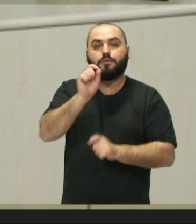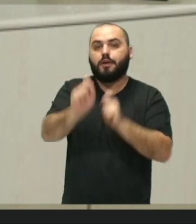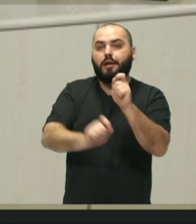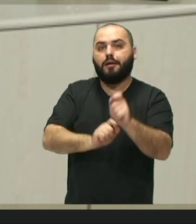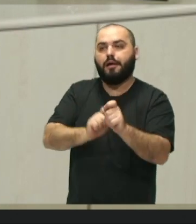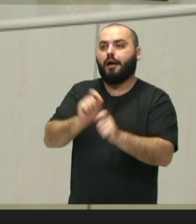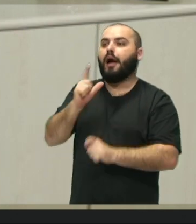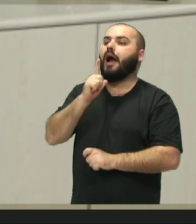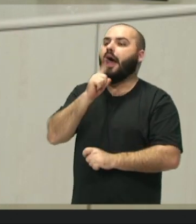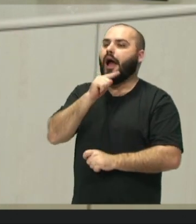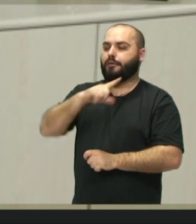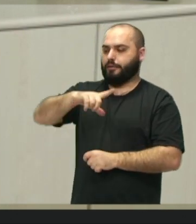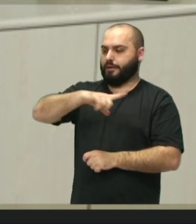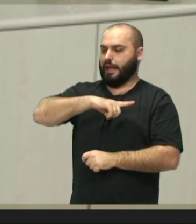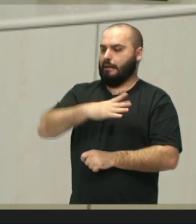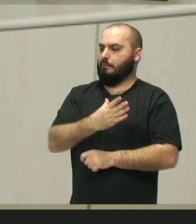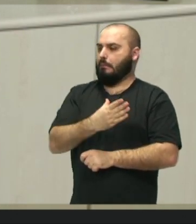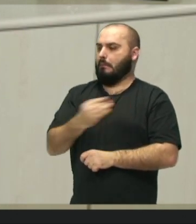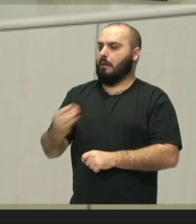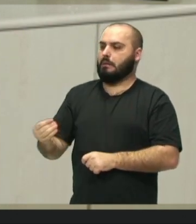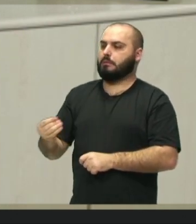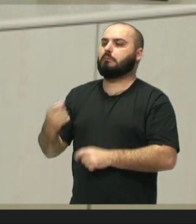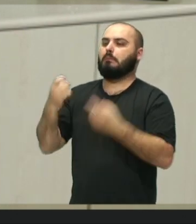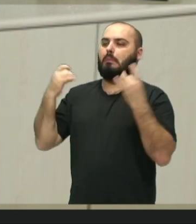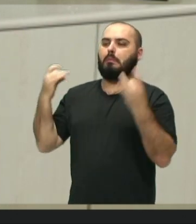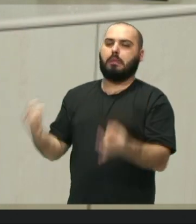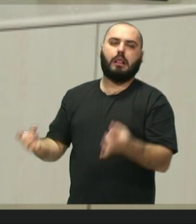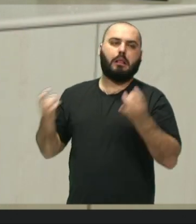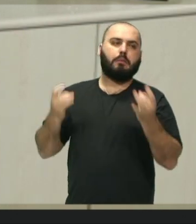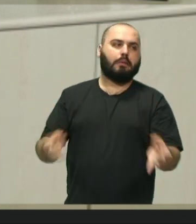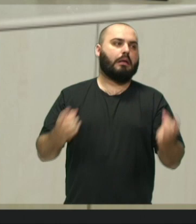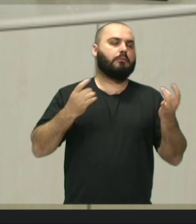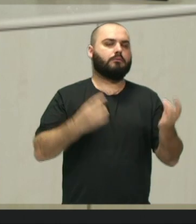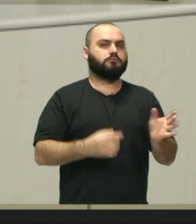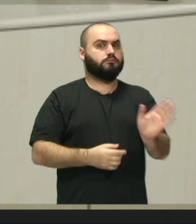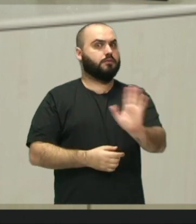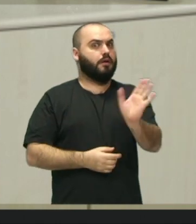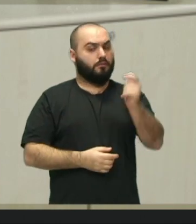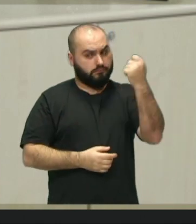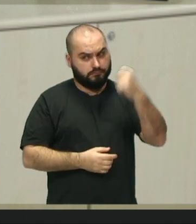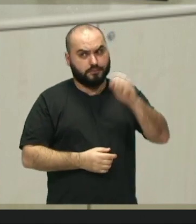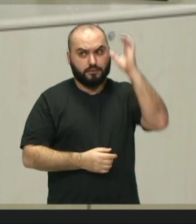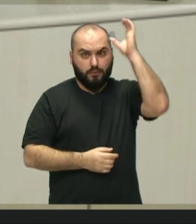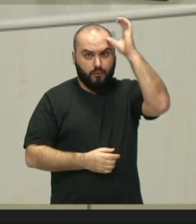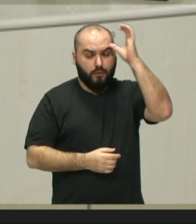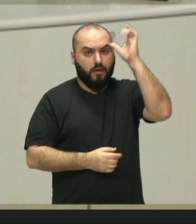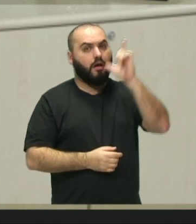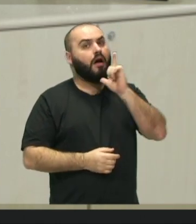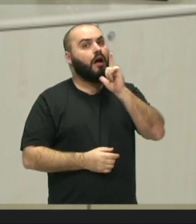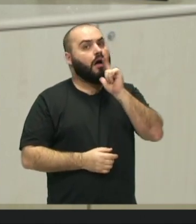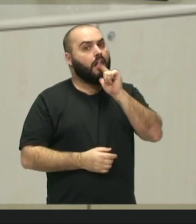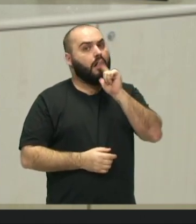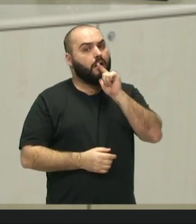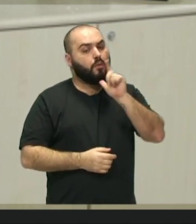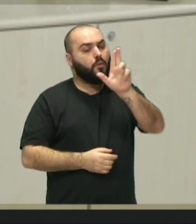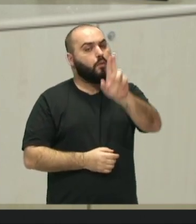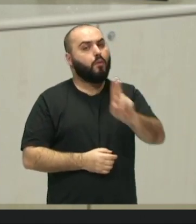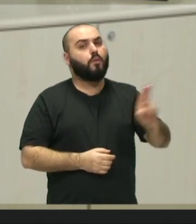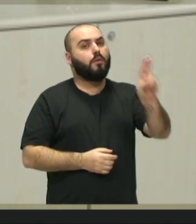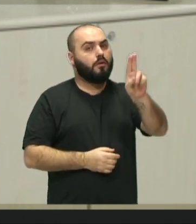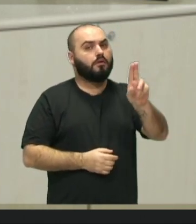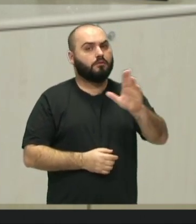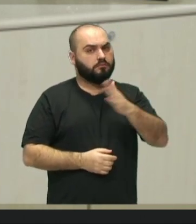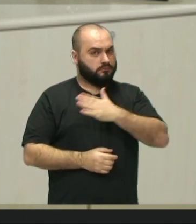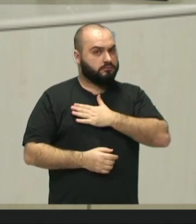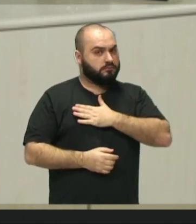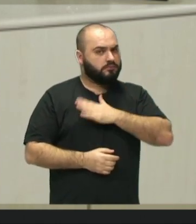Muito pelo contrário, o que a gente advoga é sempre o uso consciente da água, né, o uso necessário. Eu sou daquele tempo que a